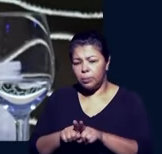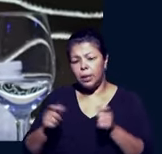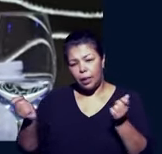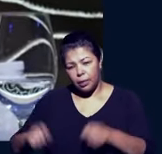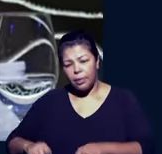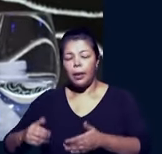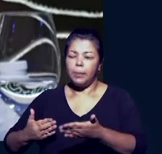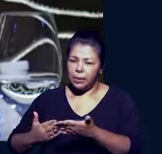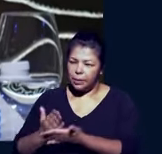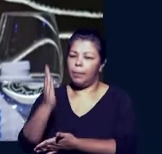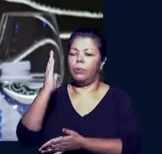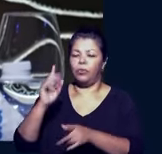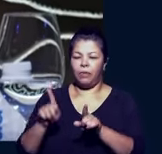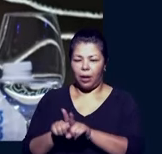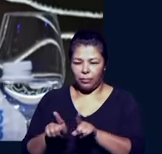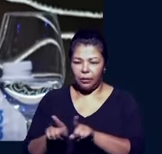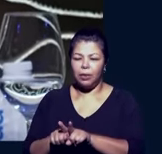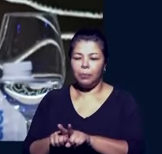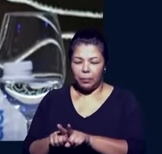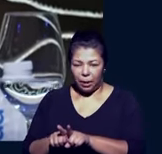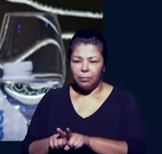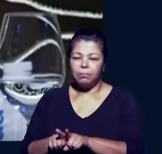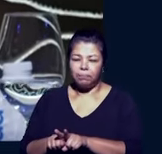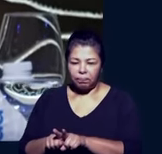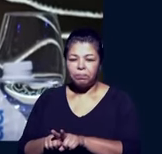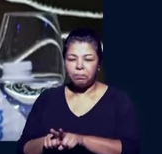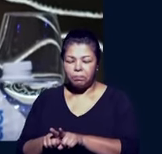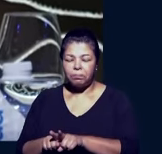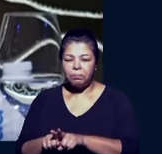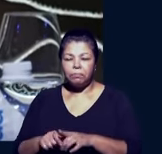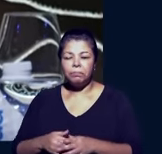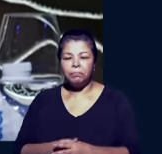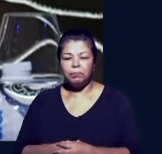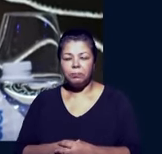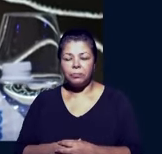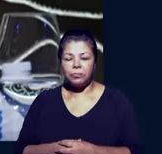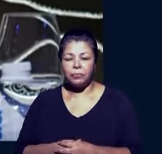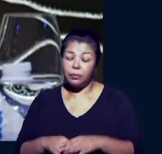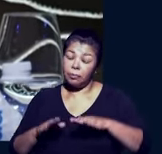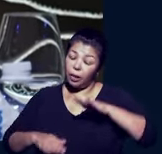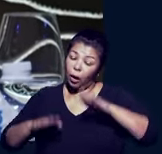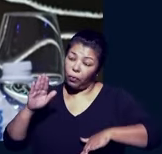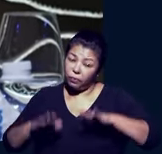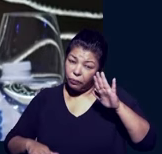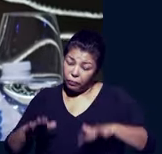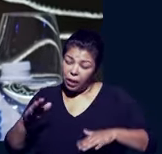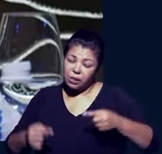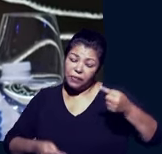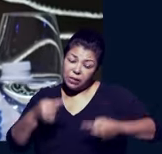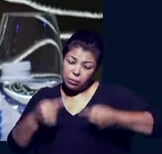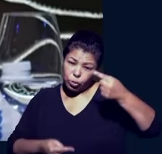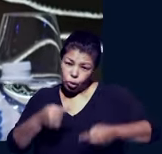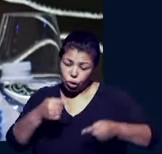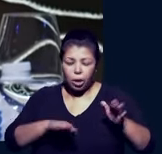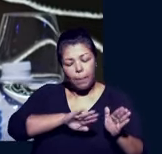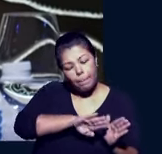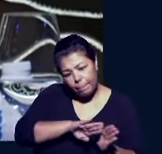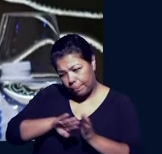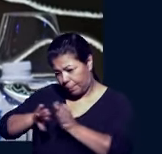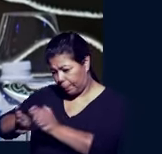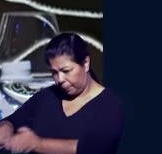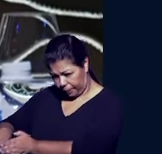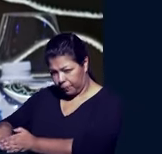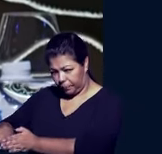importante será por lei infraconstitucional e vão deixar as discussões polêmicas para as